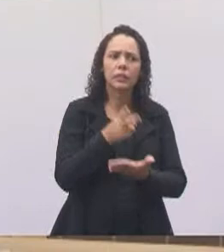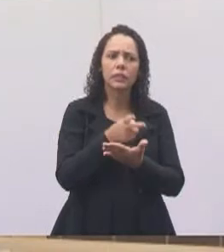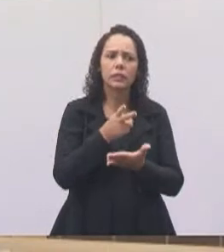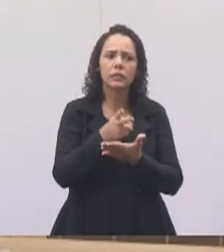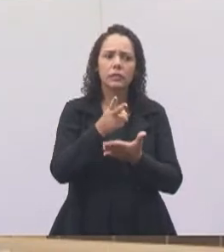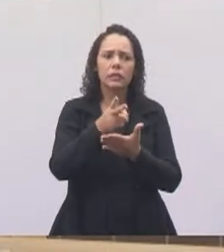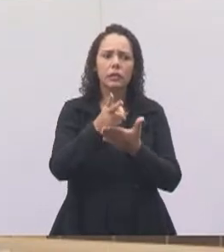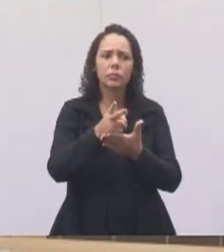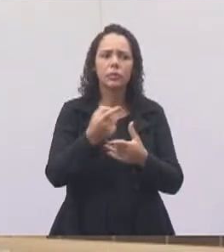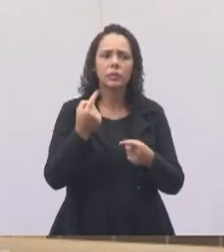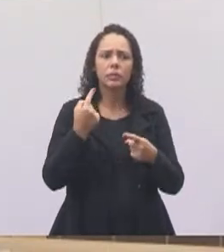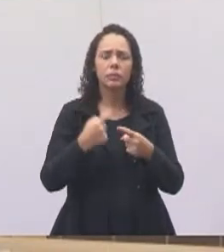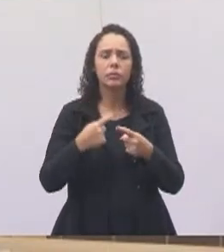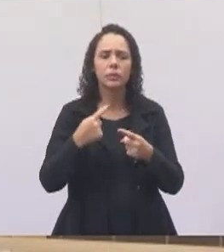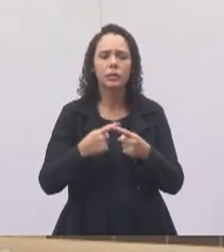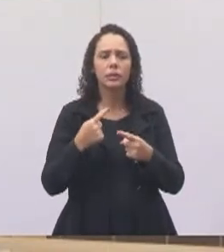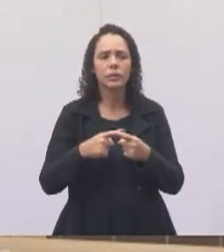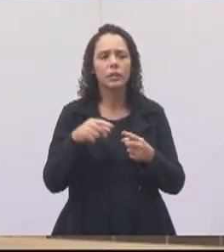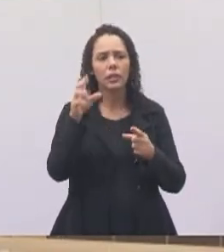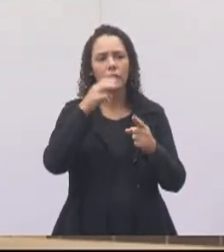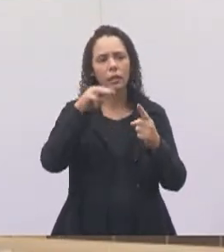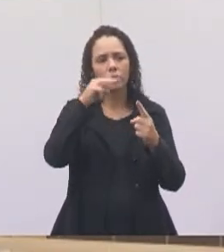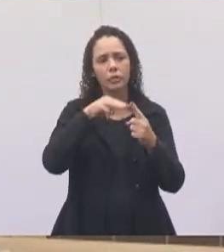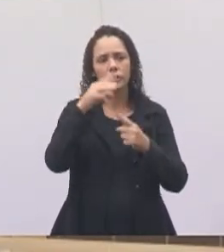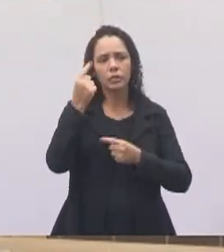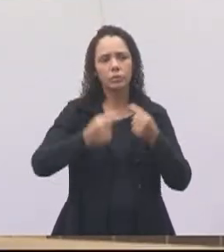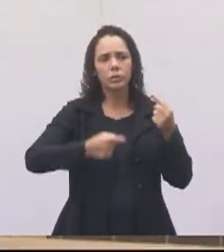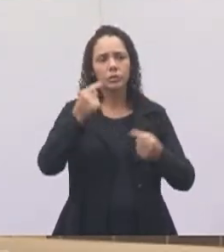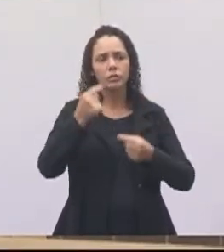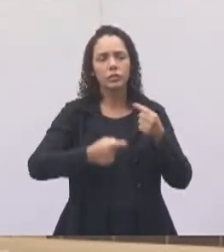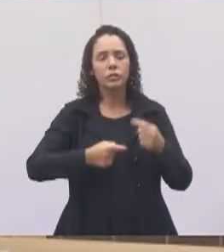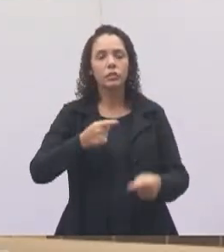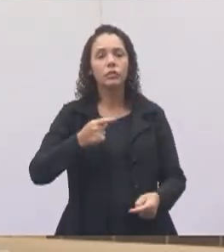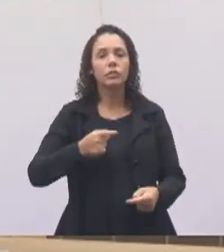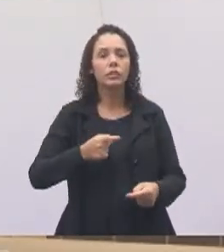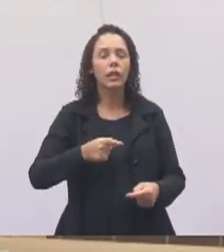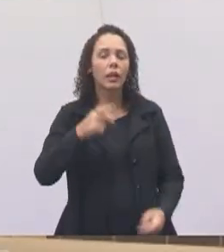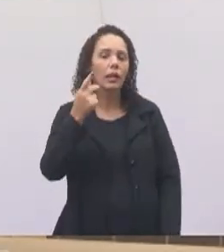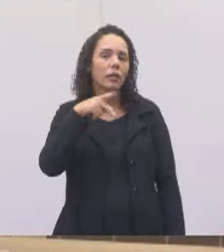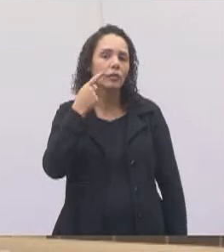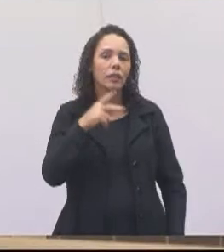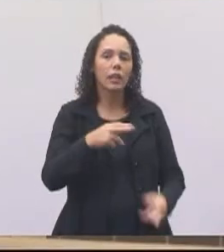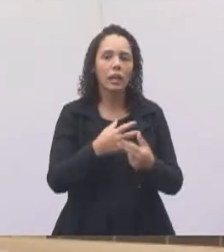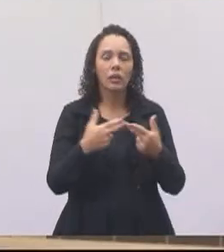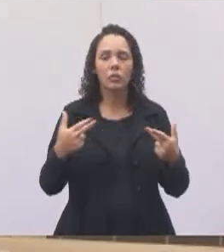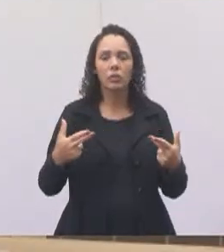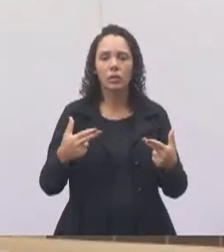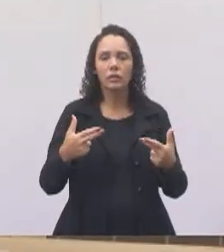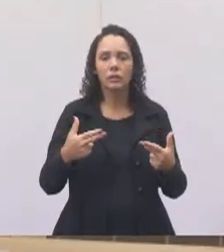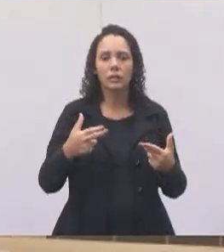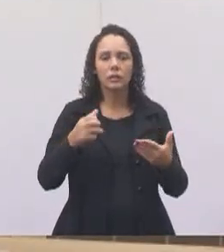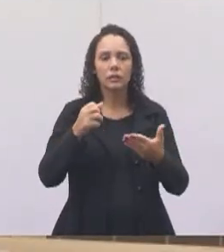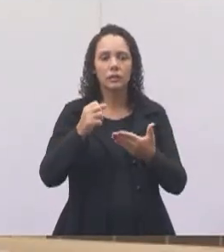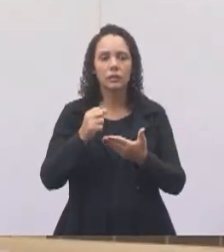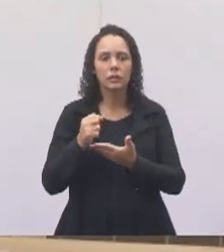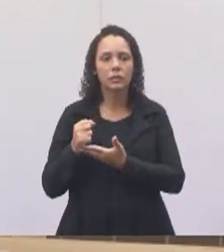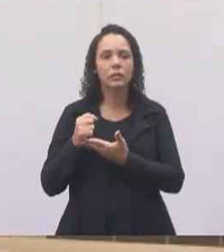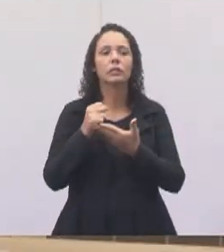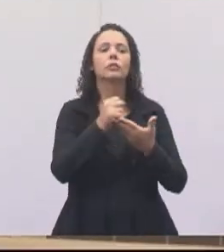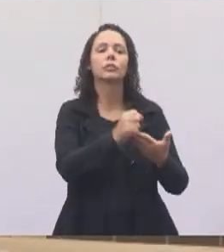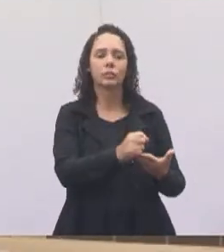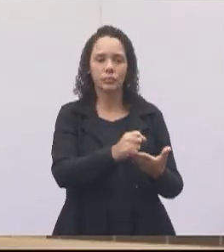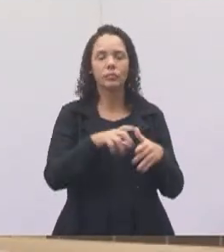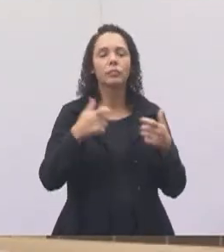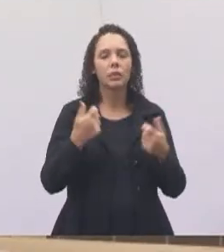a missão da política é discutir coisas que sempre nos agrega. A gente tem que aceitar o